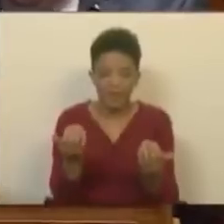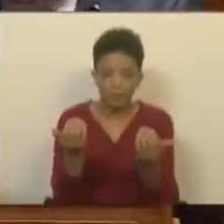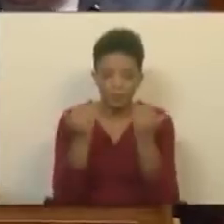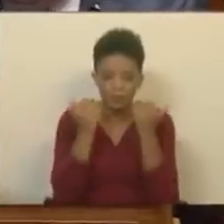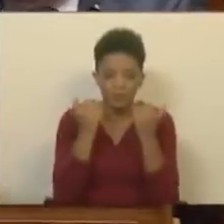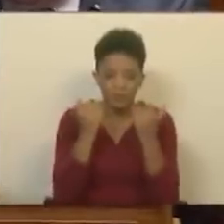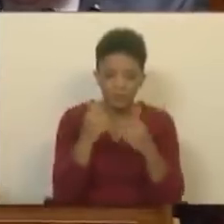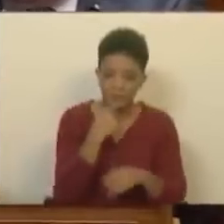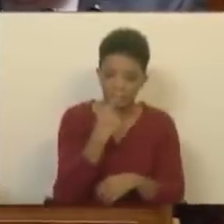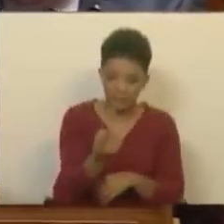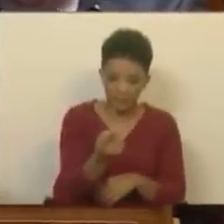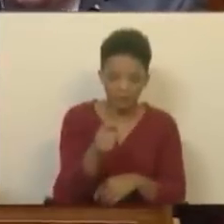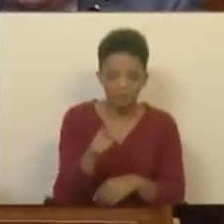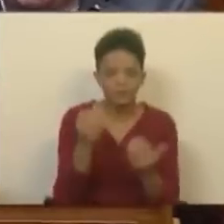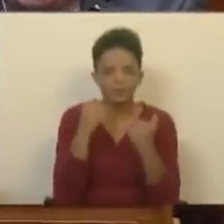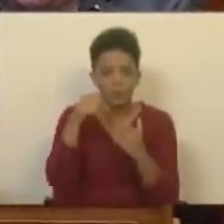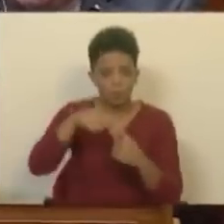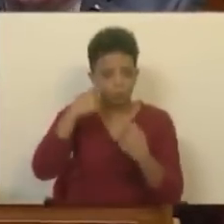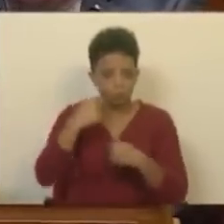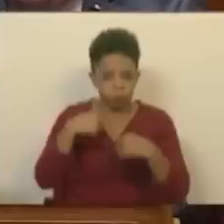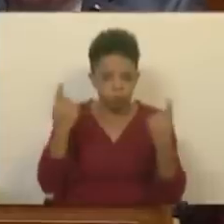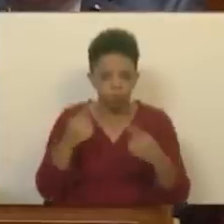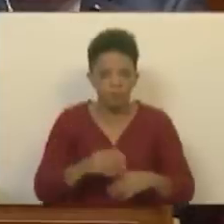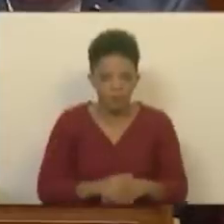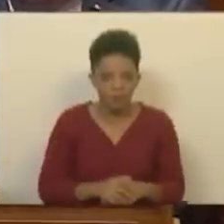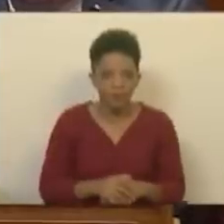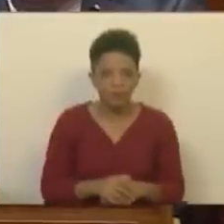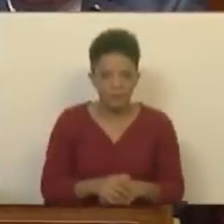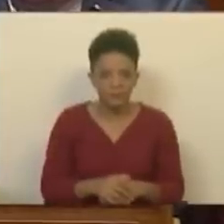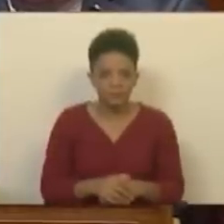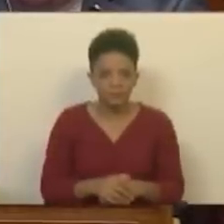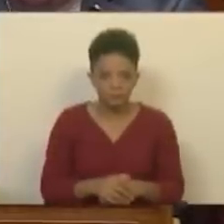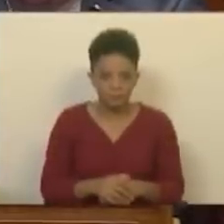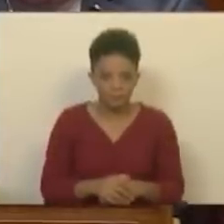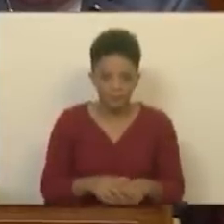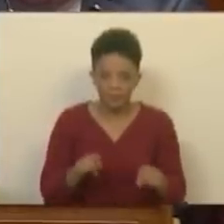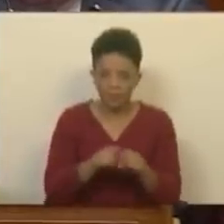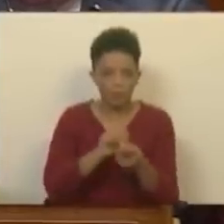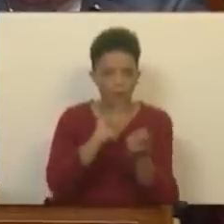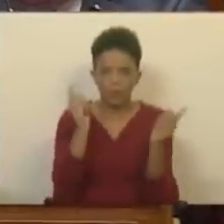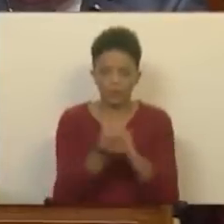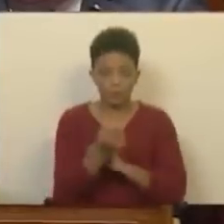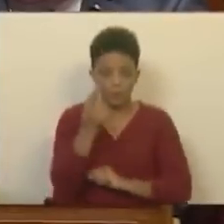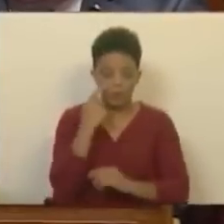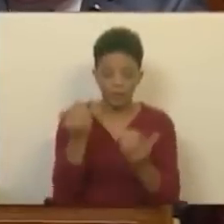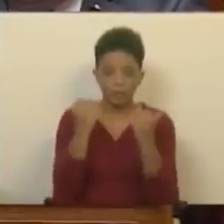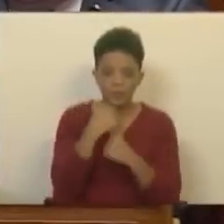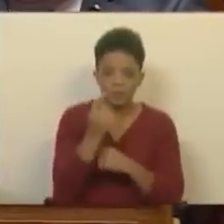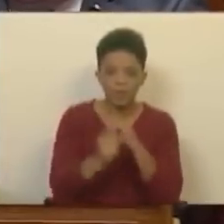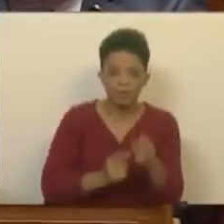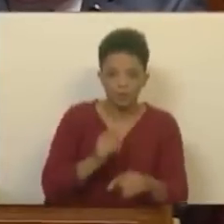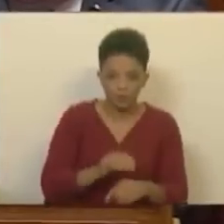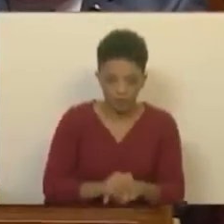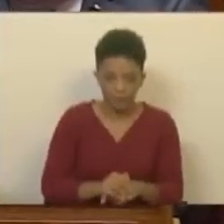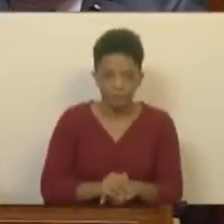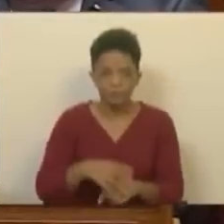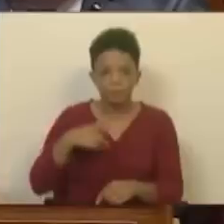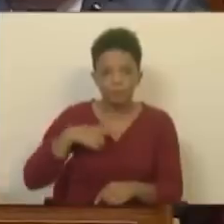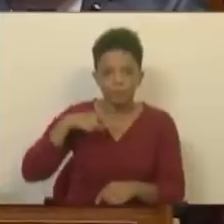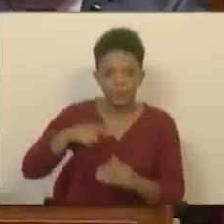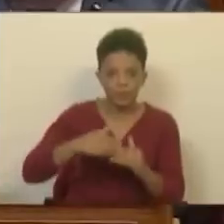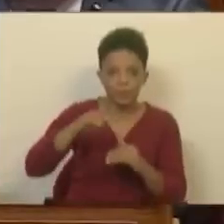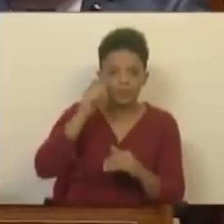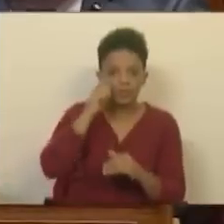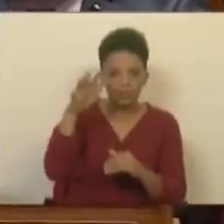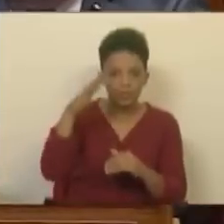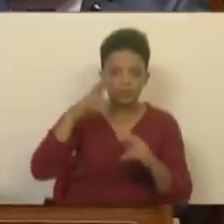a notícia que referiu que saiu hoje está totalmente ao contrário notícias diz o seguinte mais Portugueses